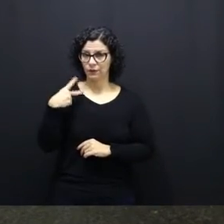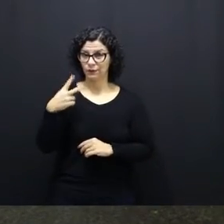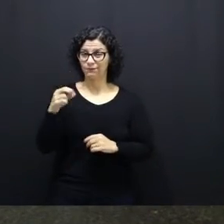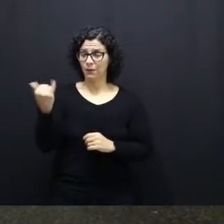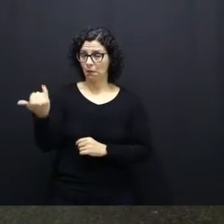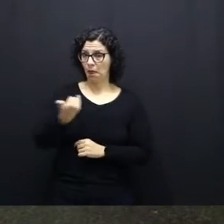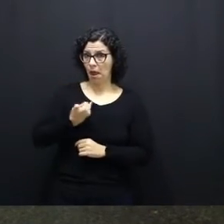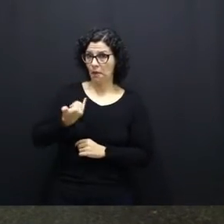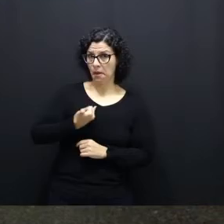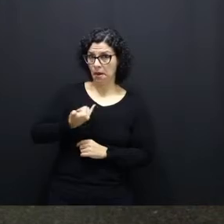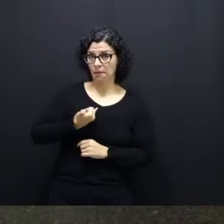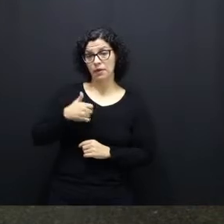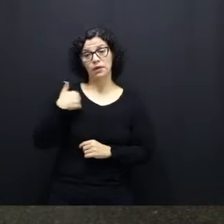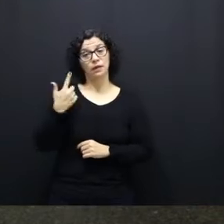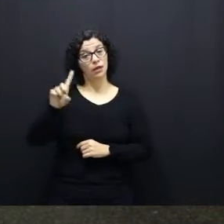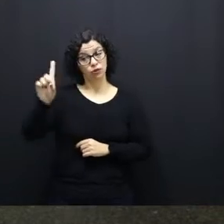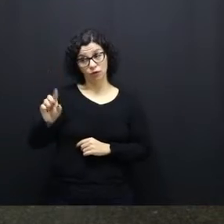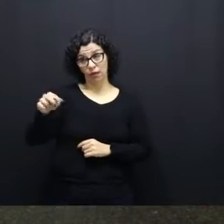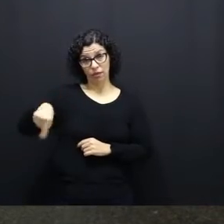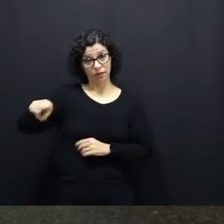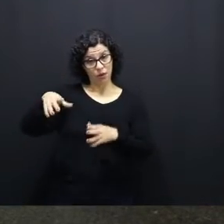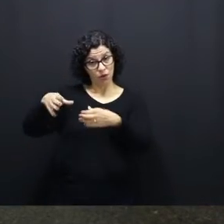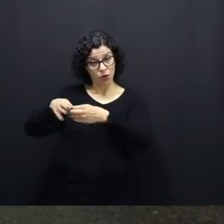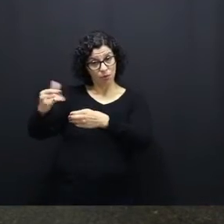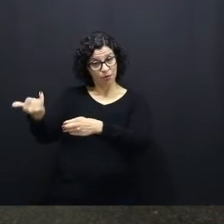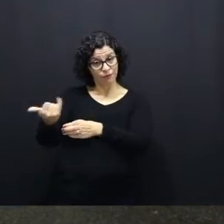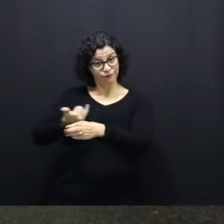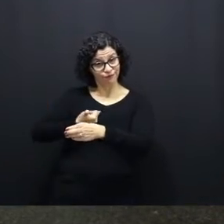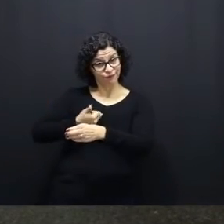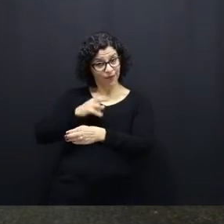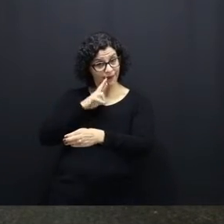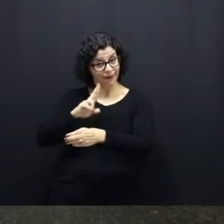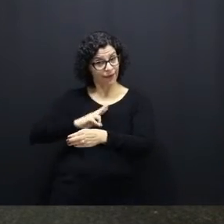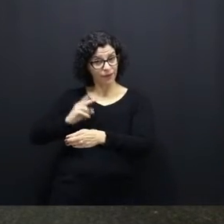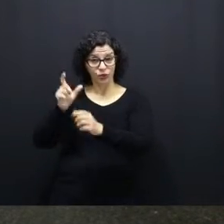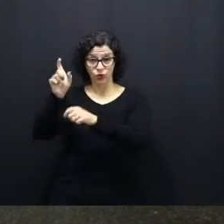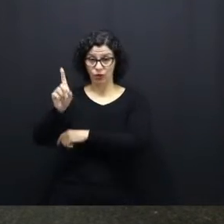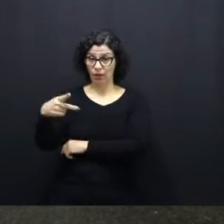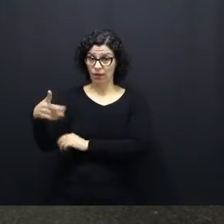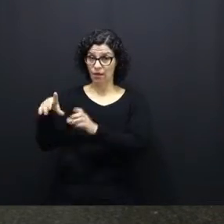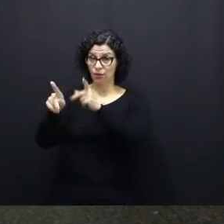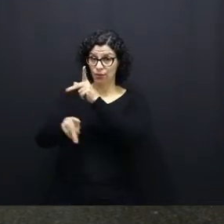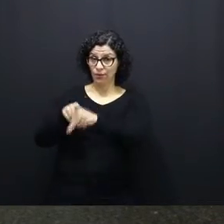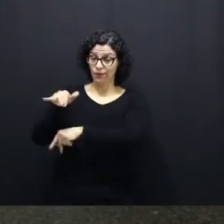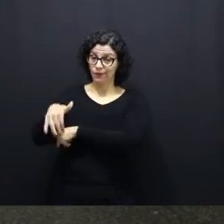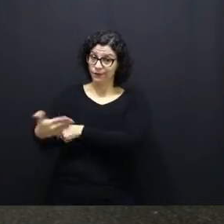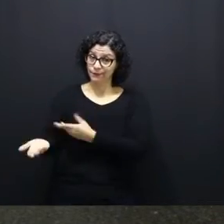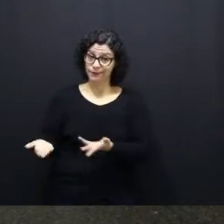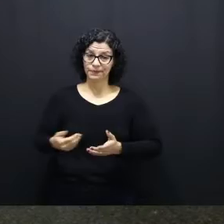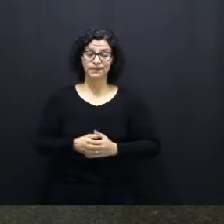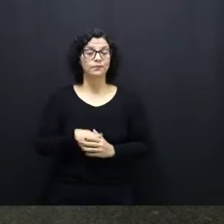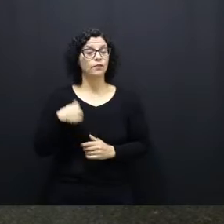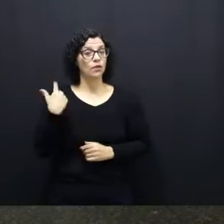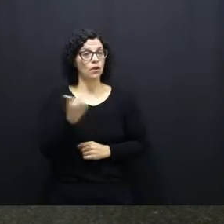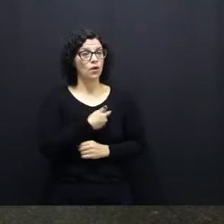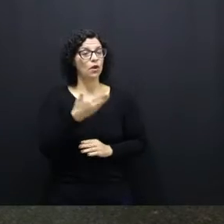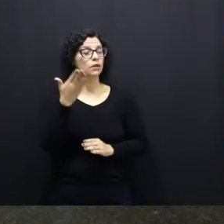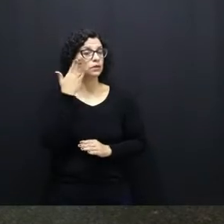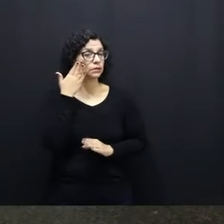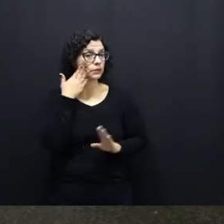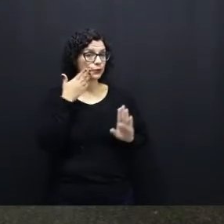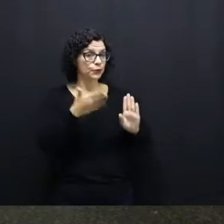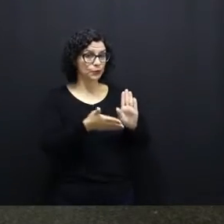por direito né O fazem bom e nós sabemos aqui das